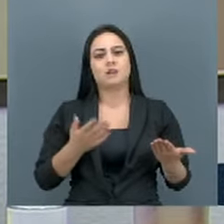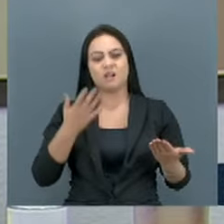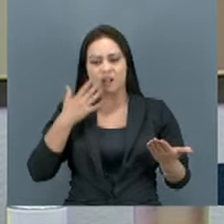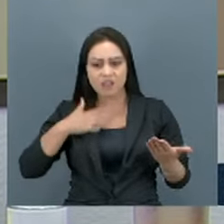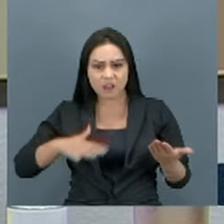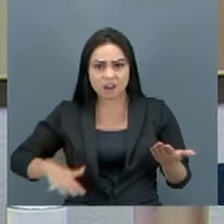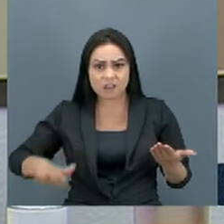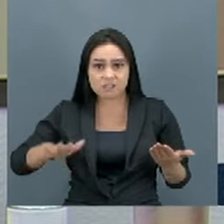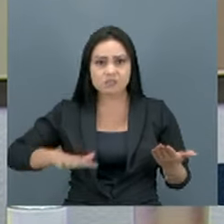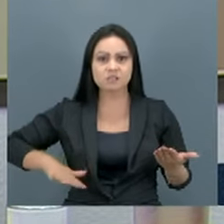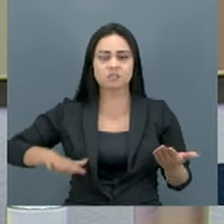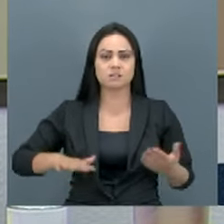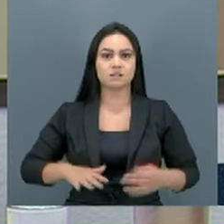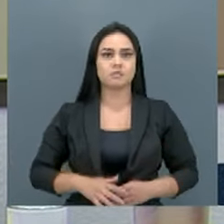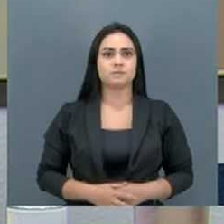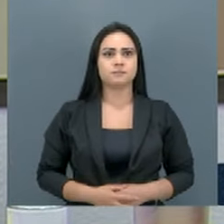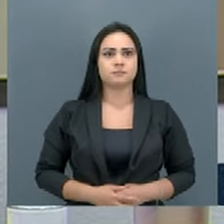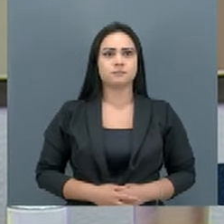crianças.